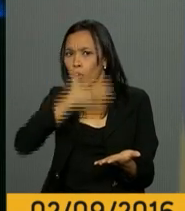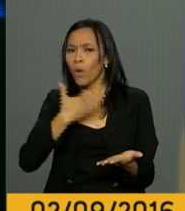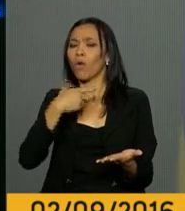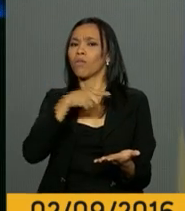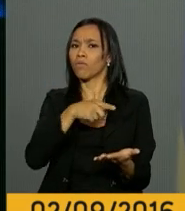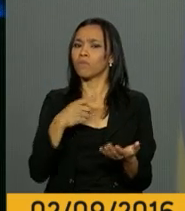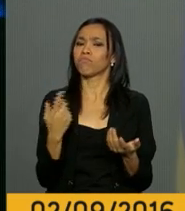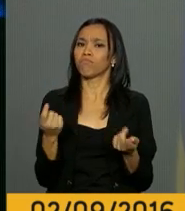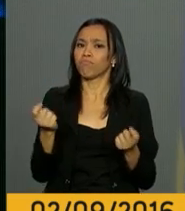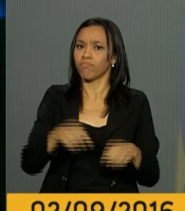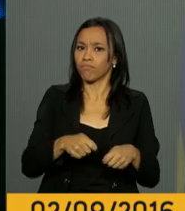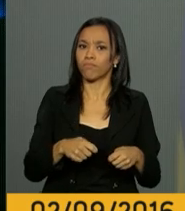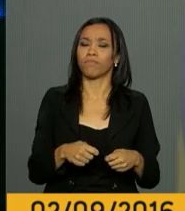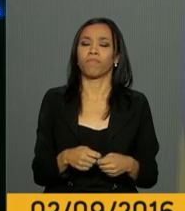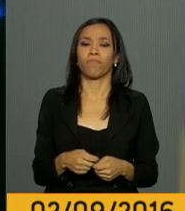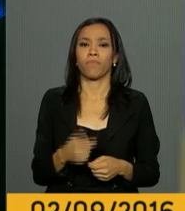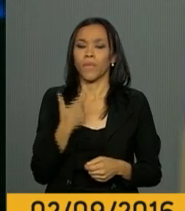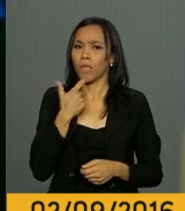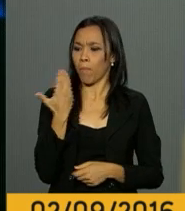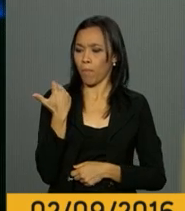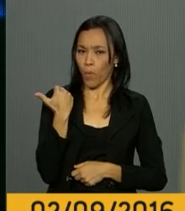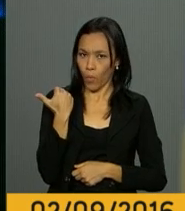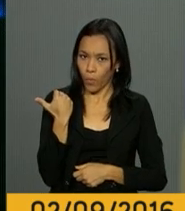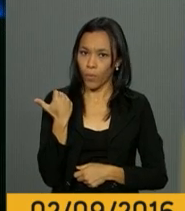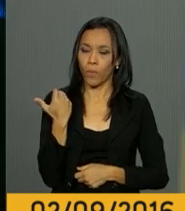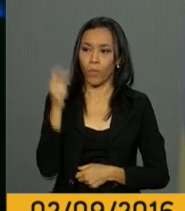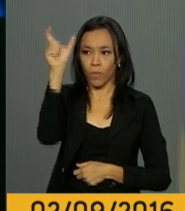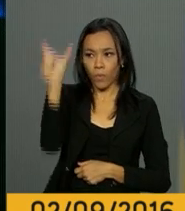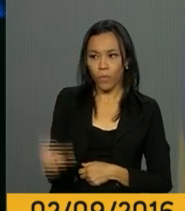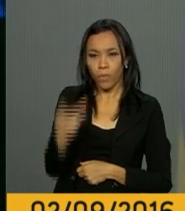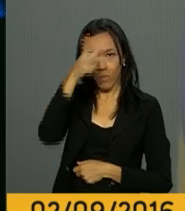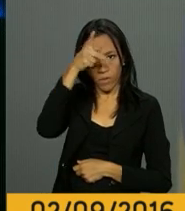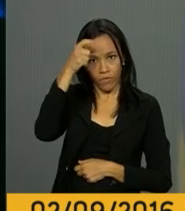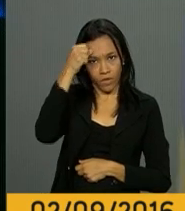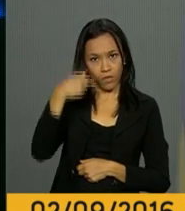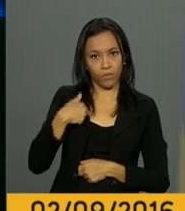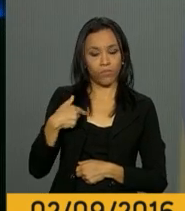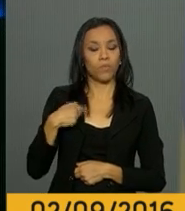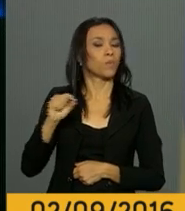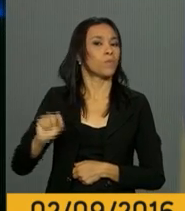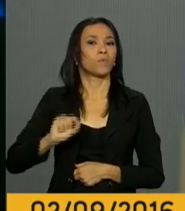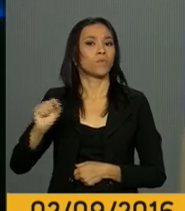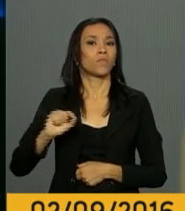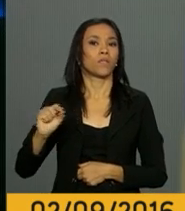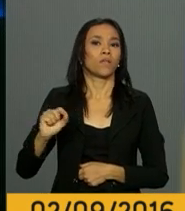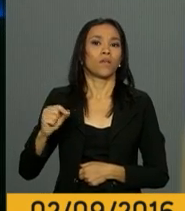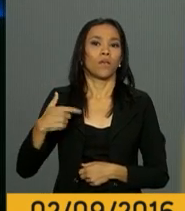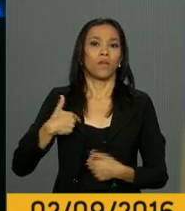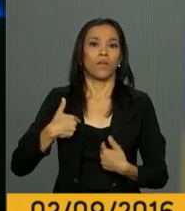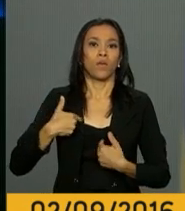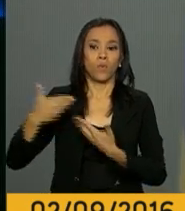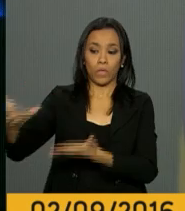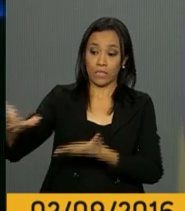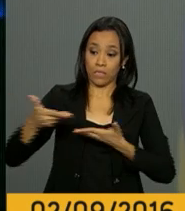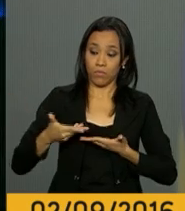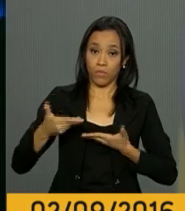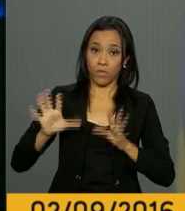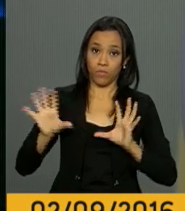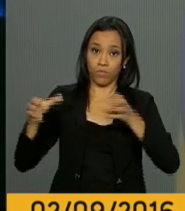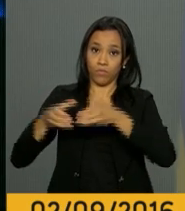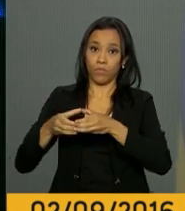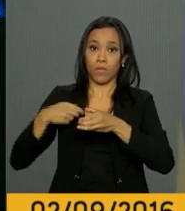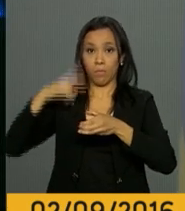industrial. Ainda agora há pouco, senhor prefeito, eu recebia empresários chineses